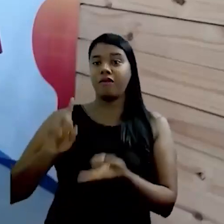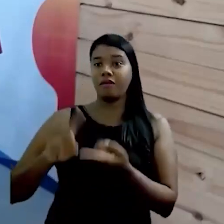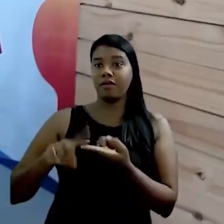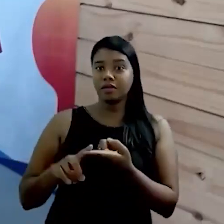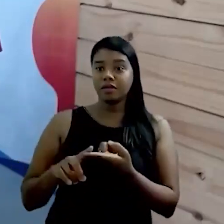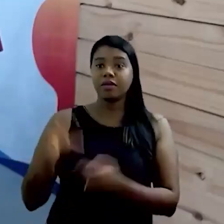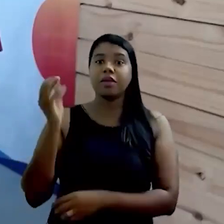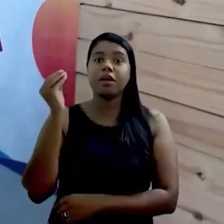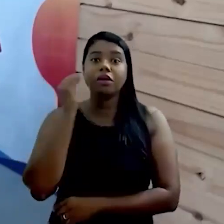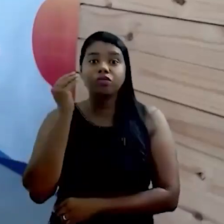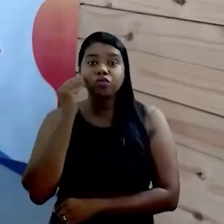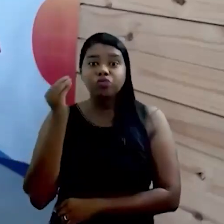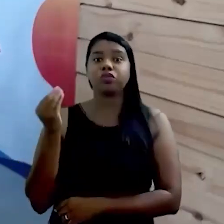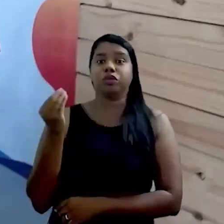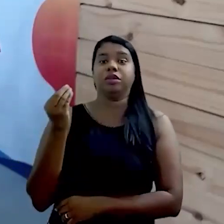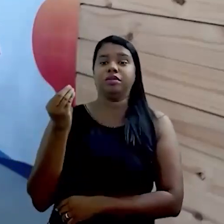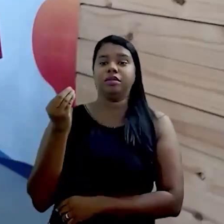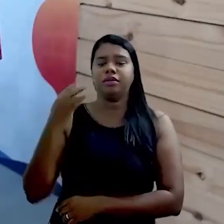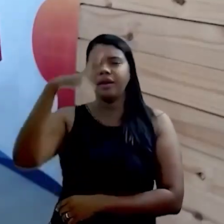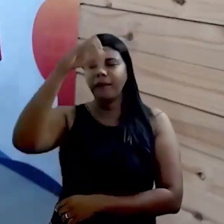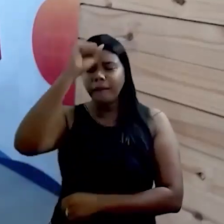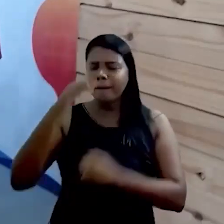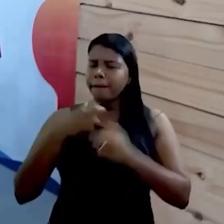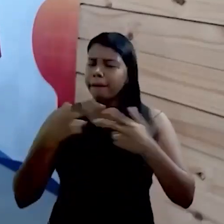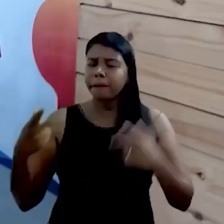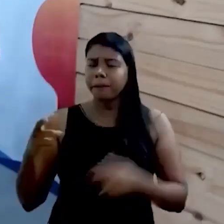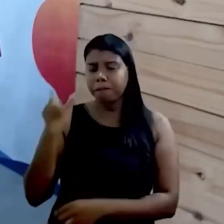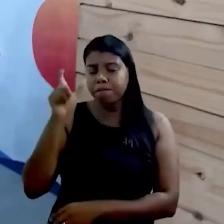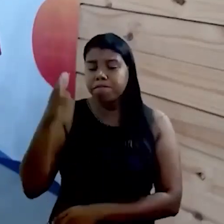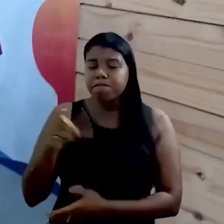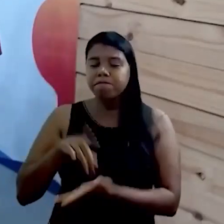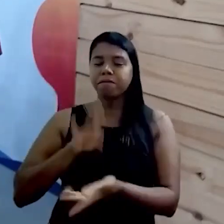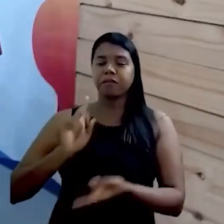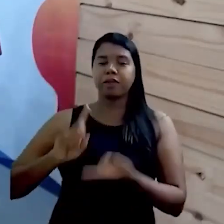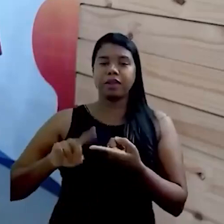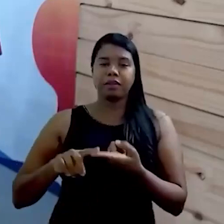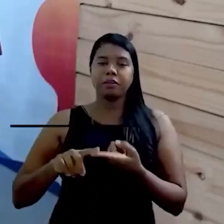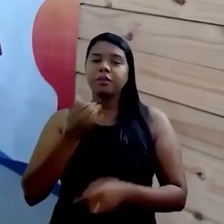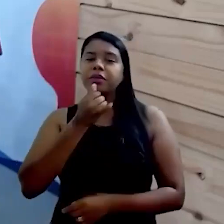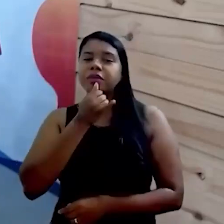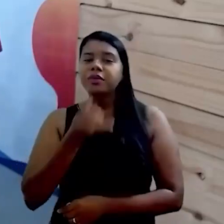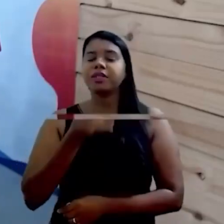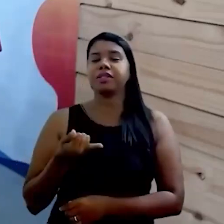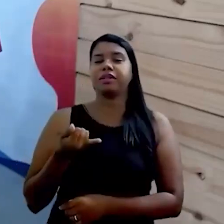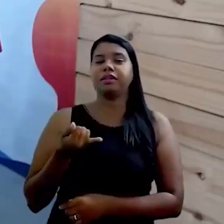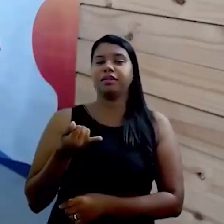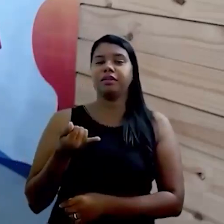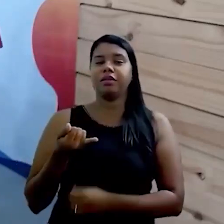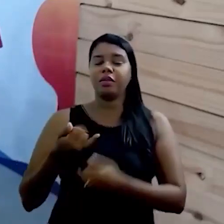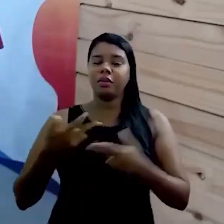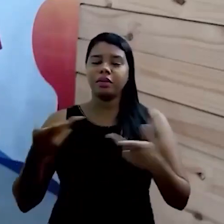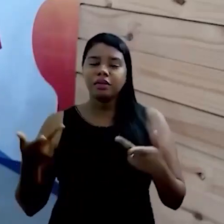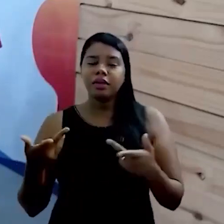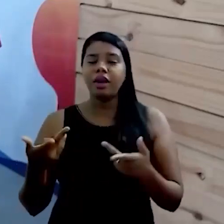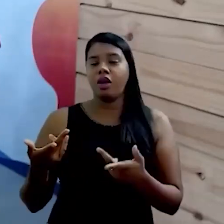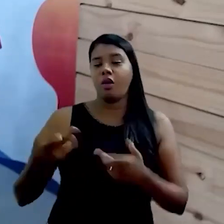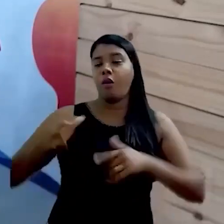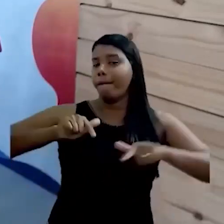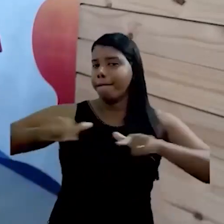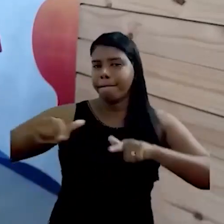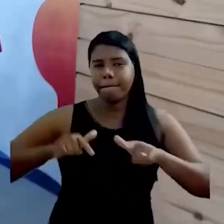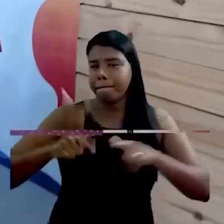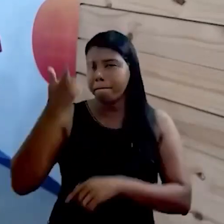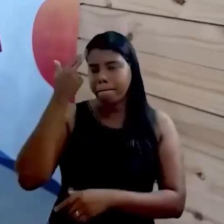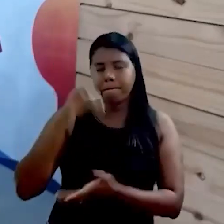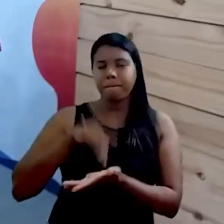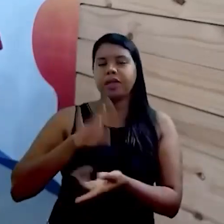você tem uma experiência que é muito ampla e é bem interessante porque apesar, né, podem ser empresas do mesmo ramo, mesmo